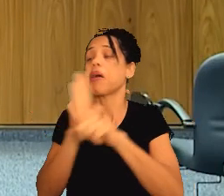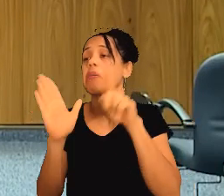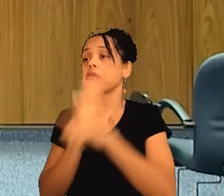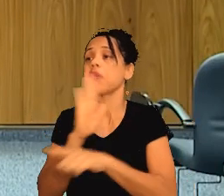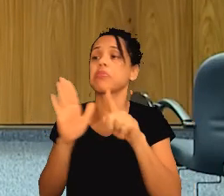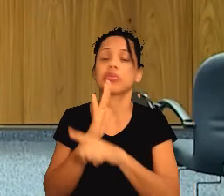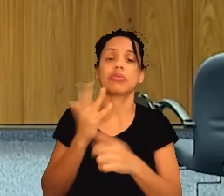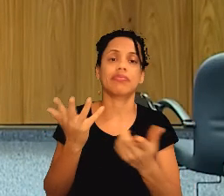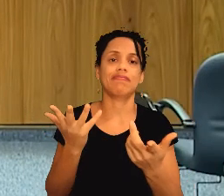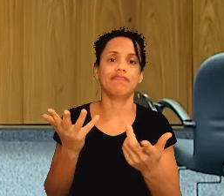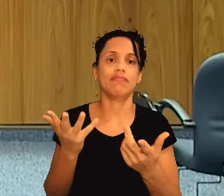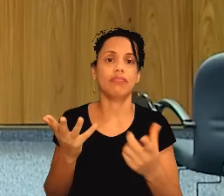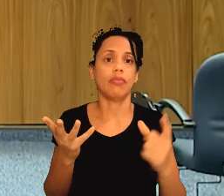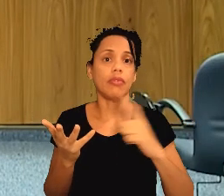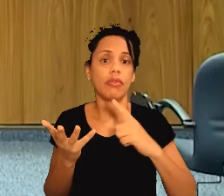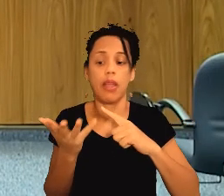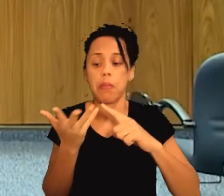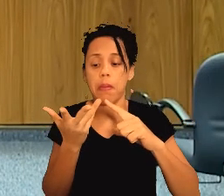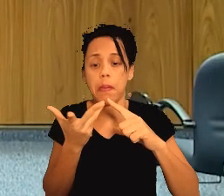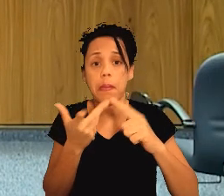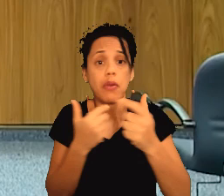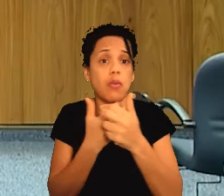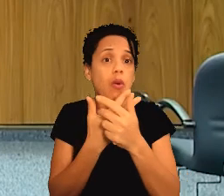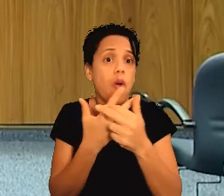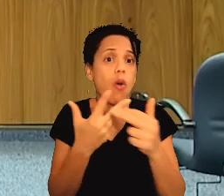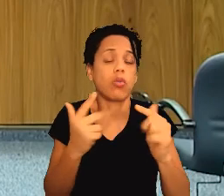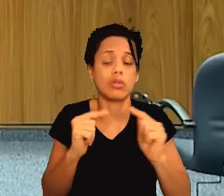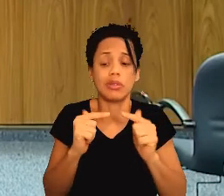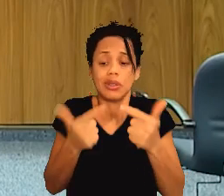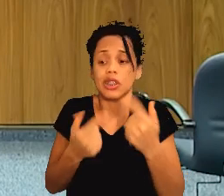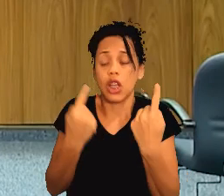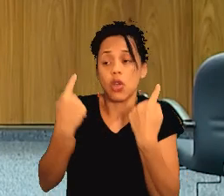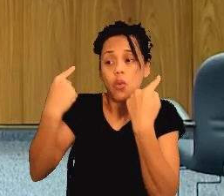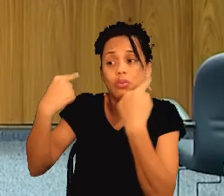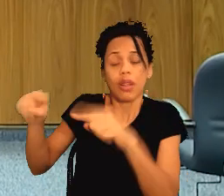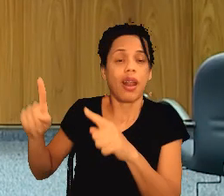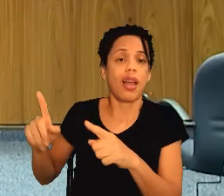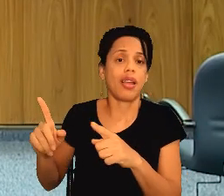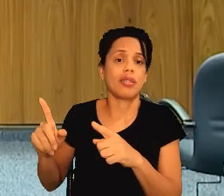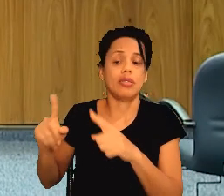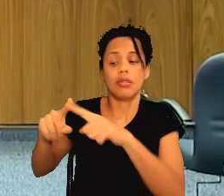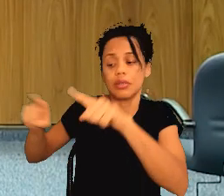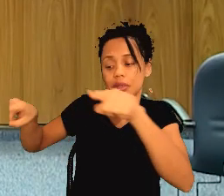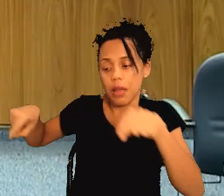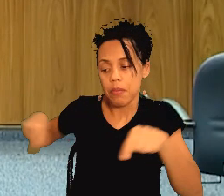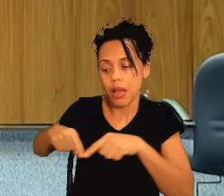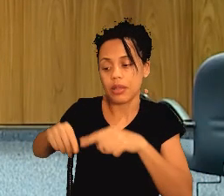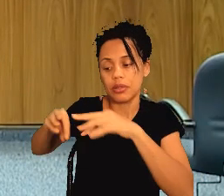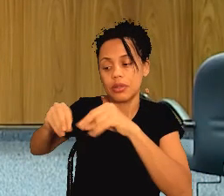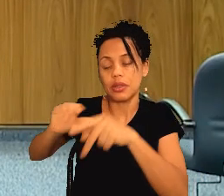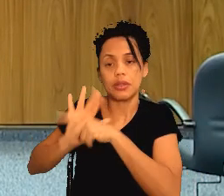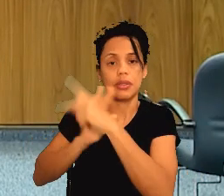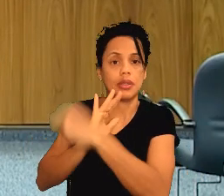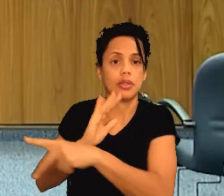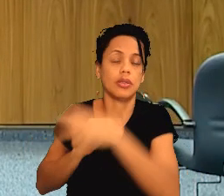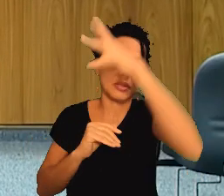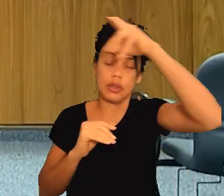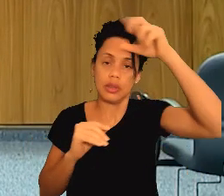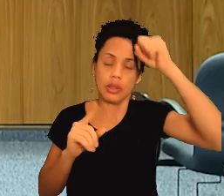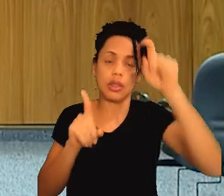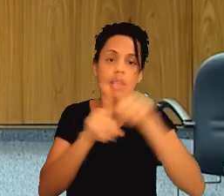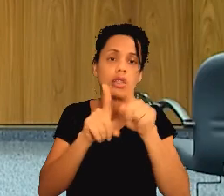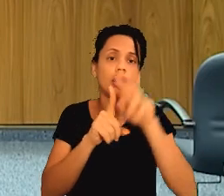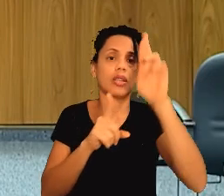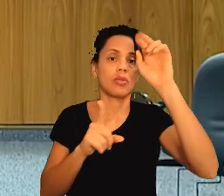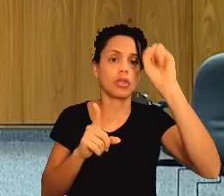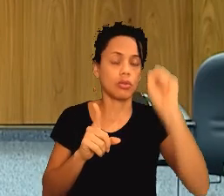por meio de tanto de uma chuva de ações que é contrária a demarcações de terras em estados como Mato Grosso do Sul, mas